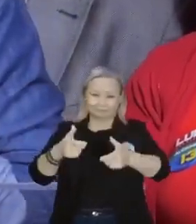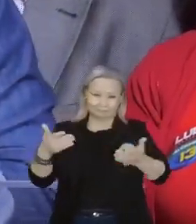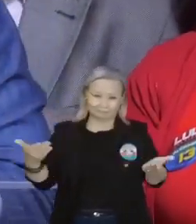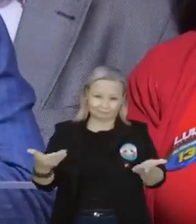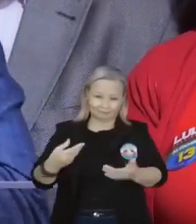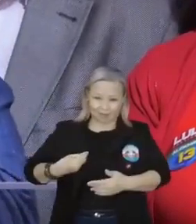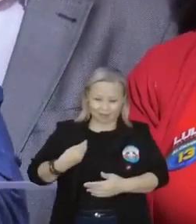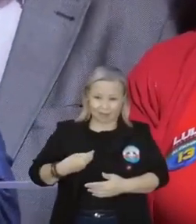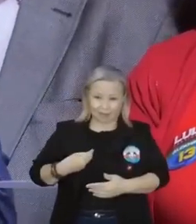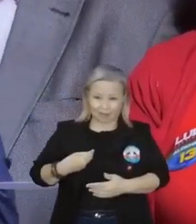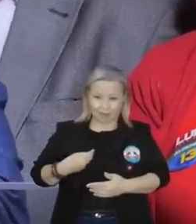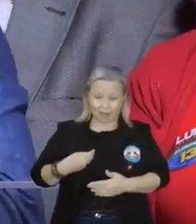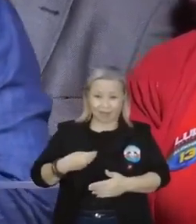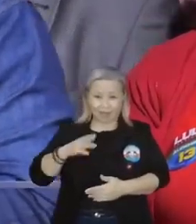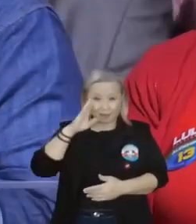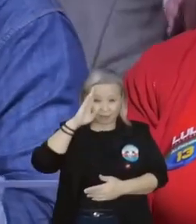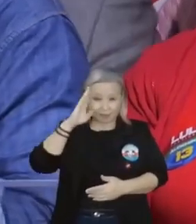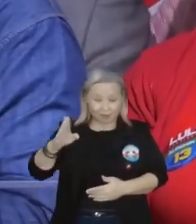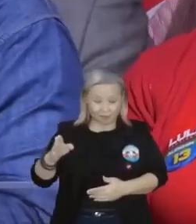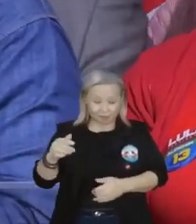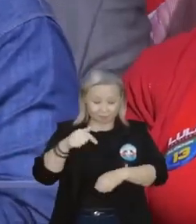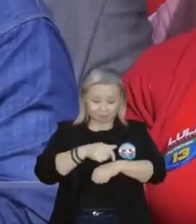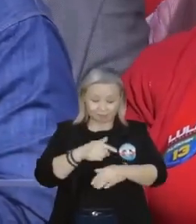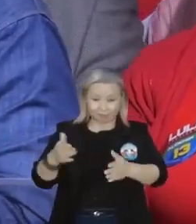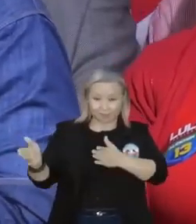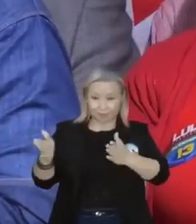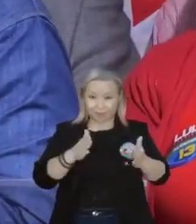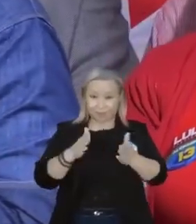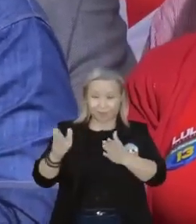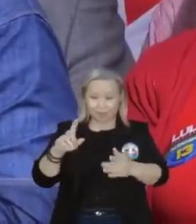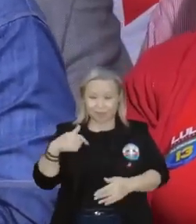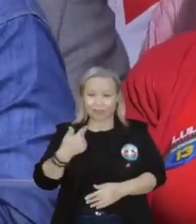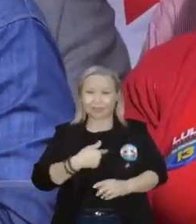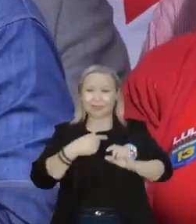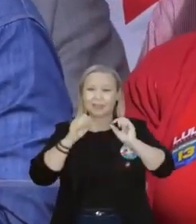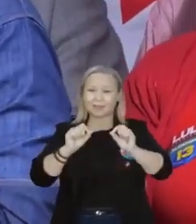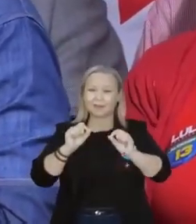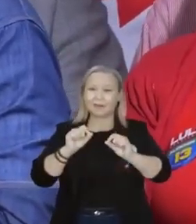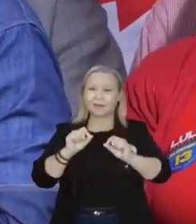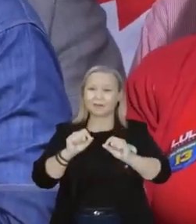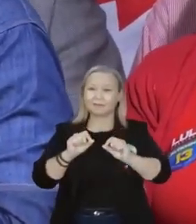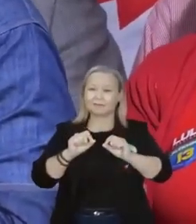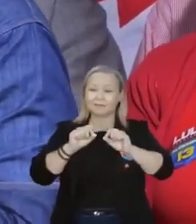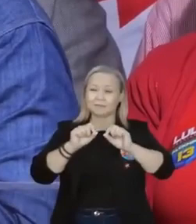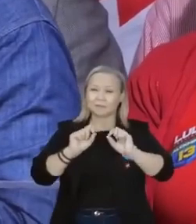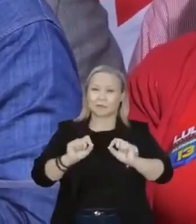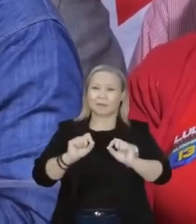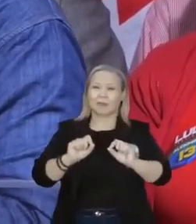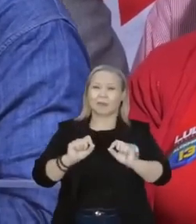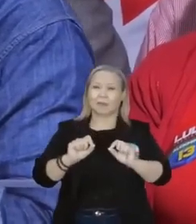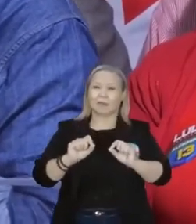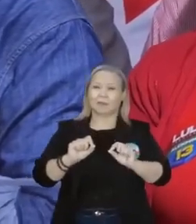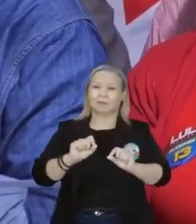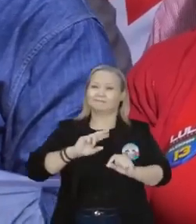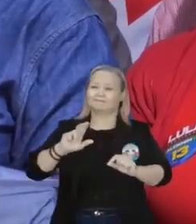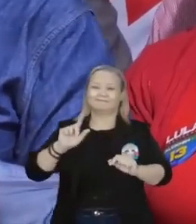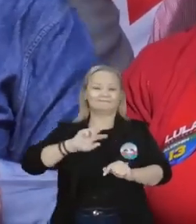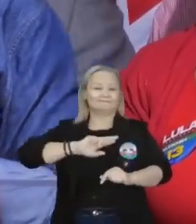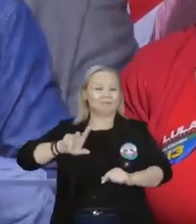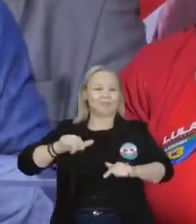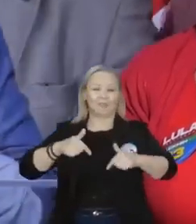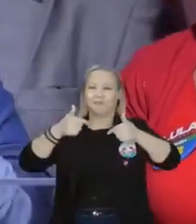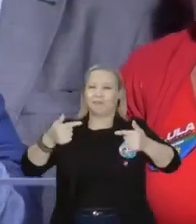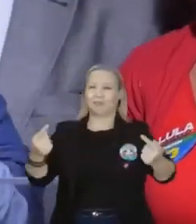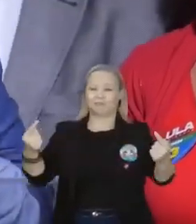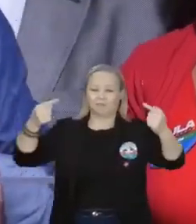nesse momento em que nós não enfrentamos um adversário. Nós não enfrentamos